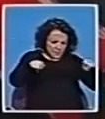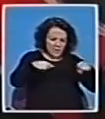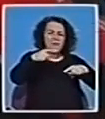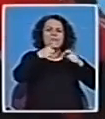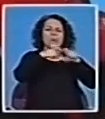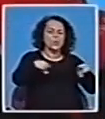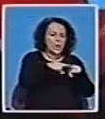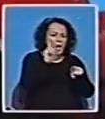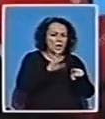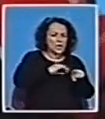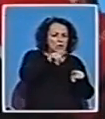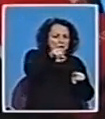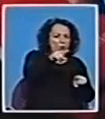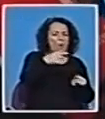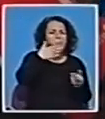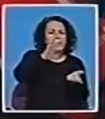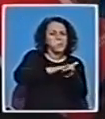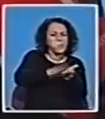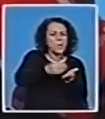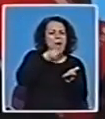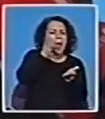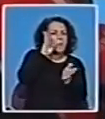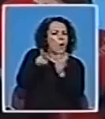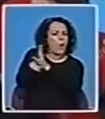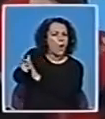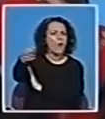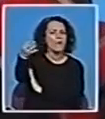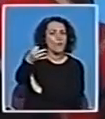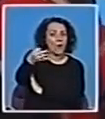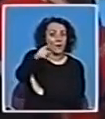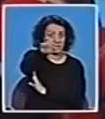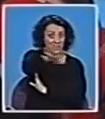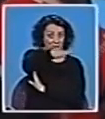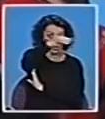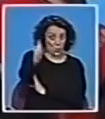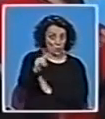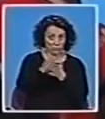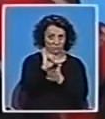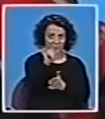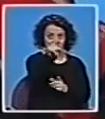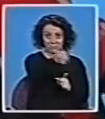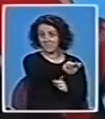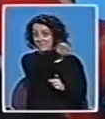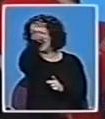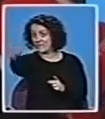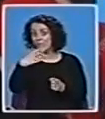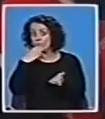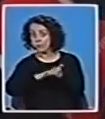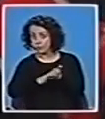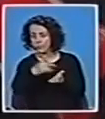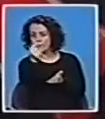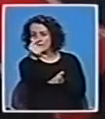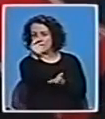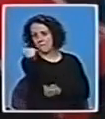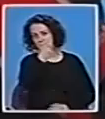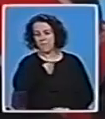foi almoçar ao restaurante X, então, olha, quando você lá voltar, você tem que vir cá trazer o dinheirinho da refeição. Isto